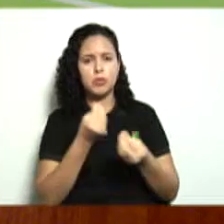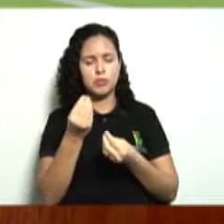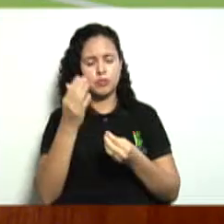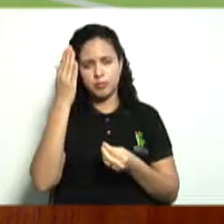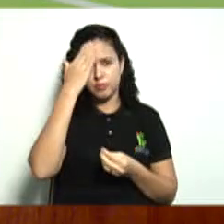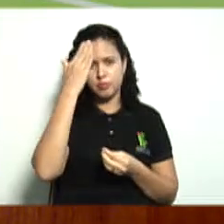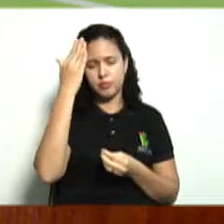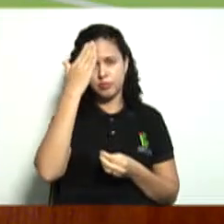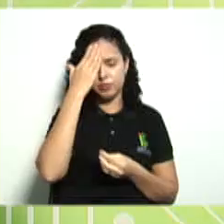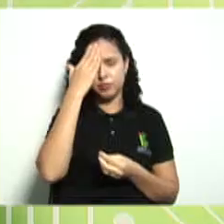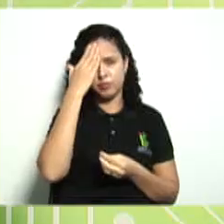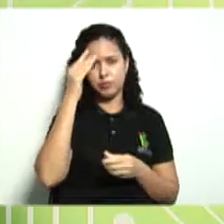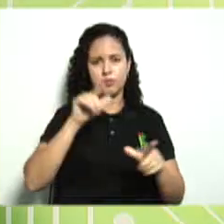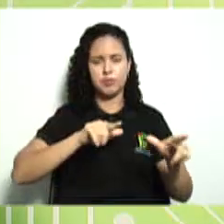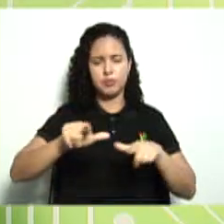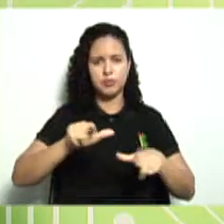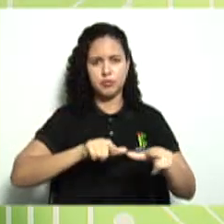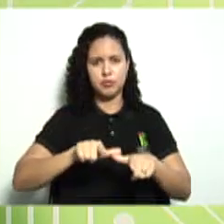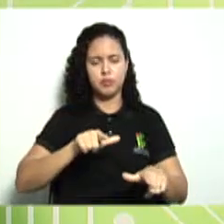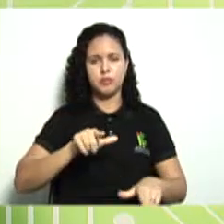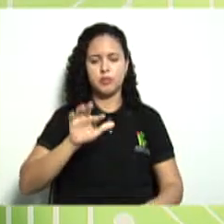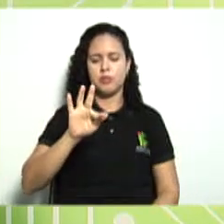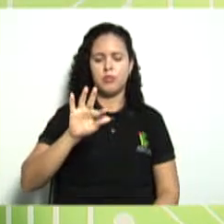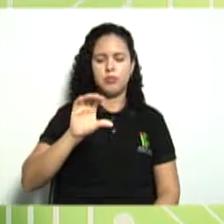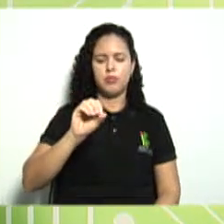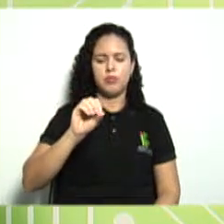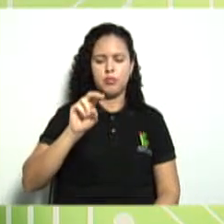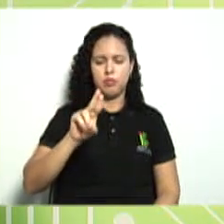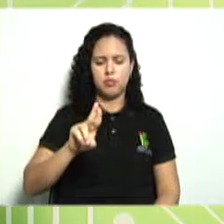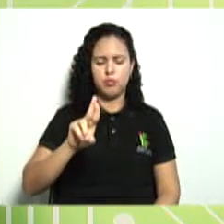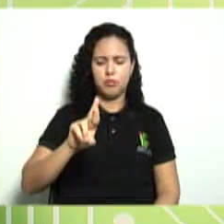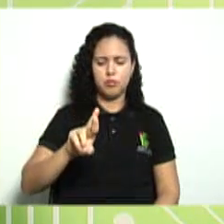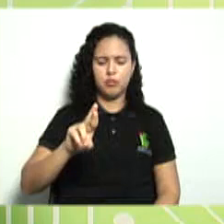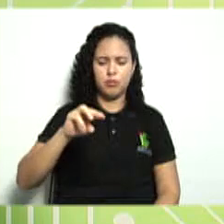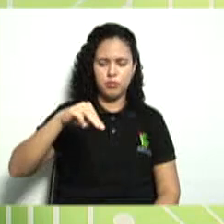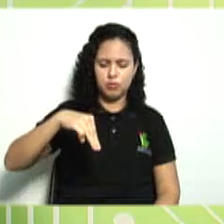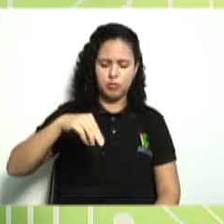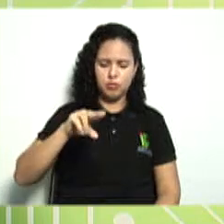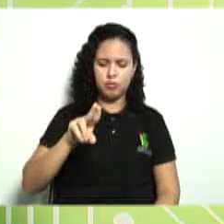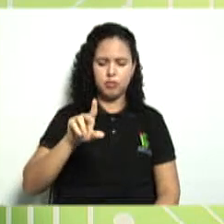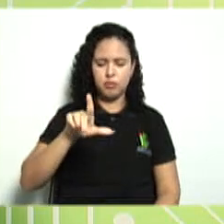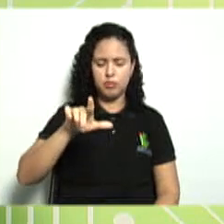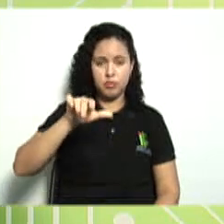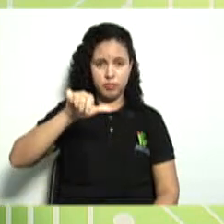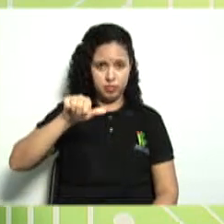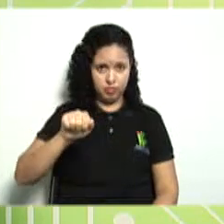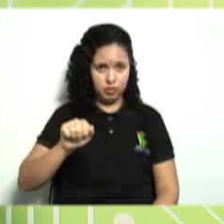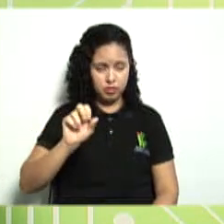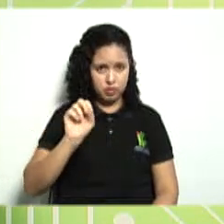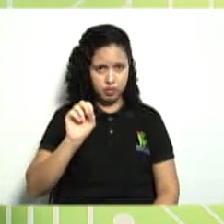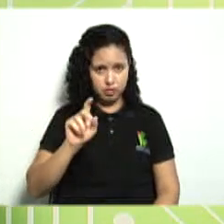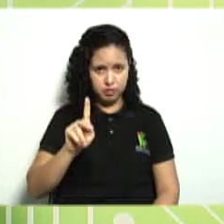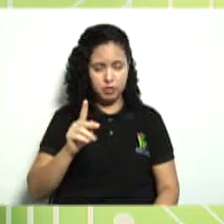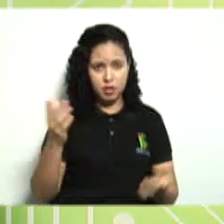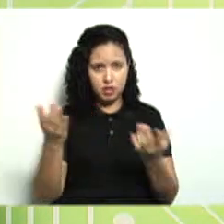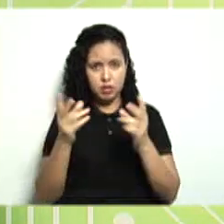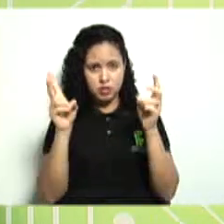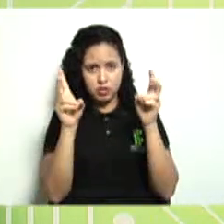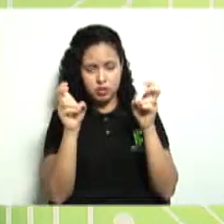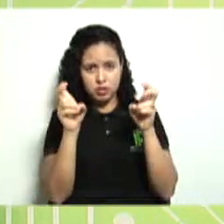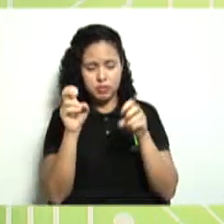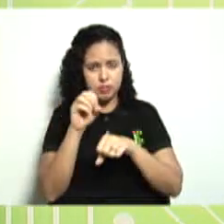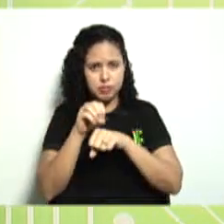com a fórmula, hein? Isso, agora vamos tocar agora nesse assunto que, com certeza aí, eu estou